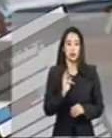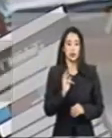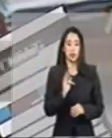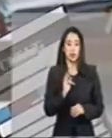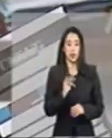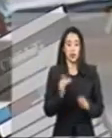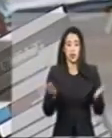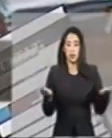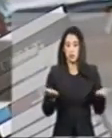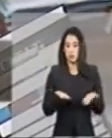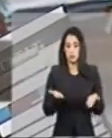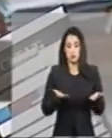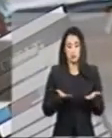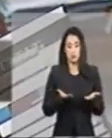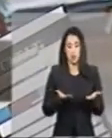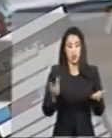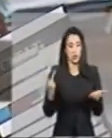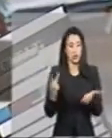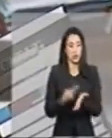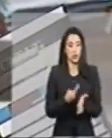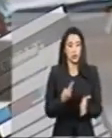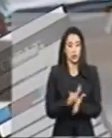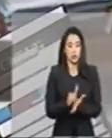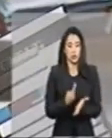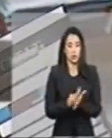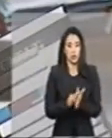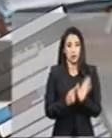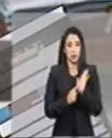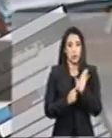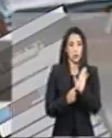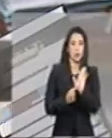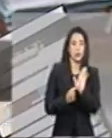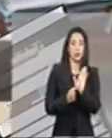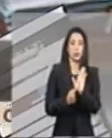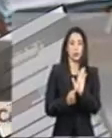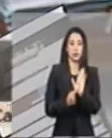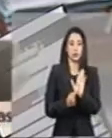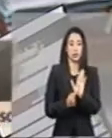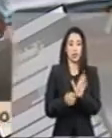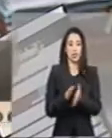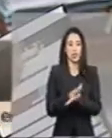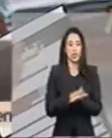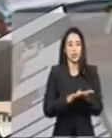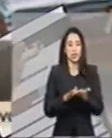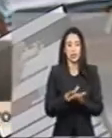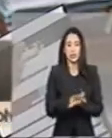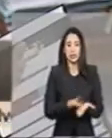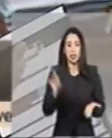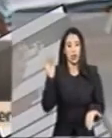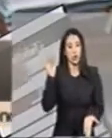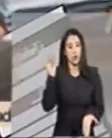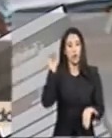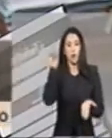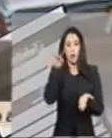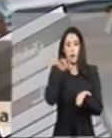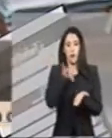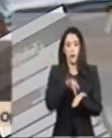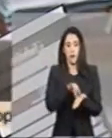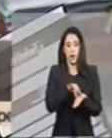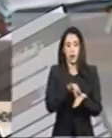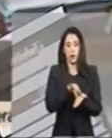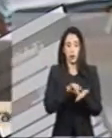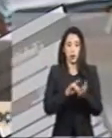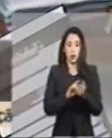aqui não surgiu sinalização minimamente concreta, a não ser que